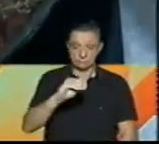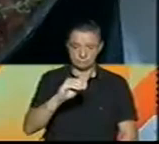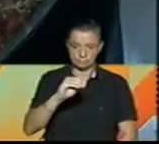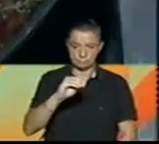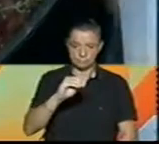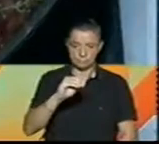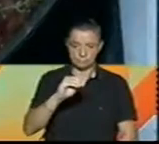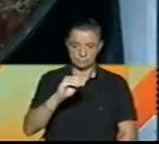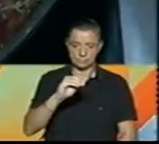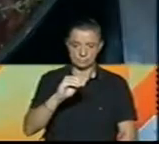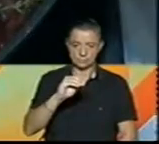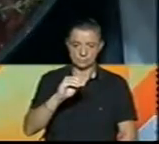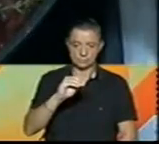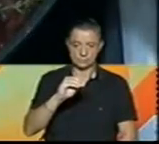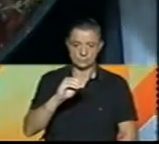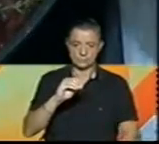à volta...